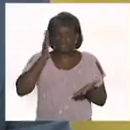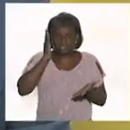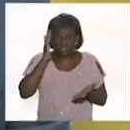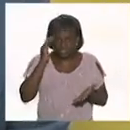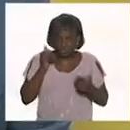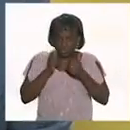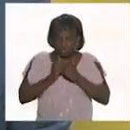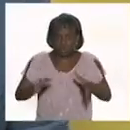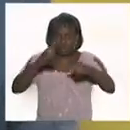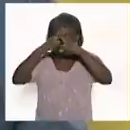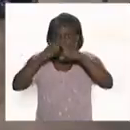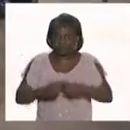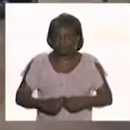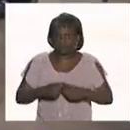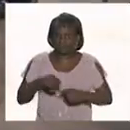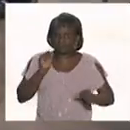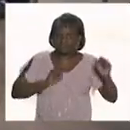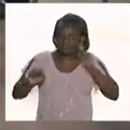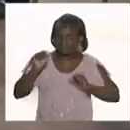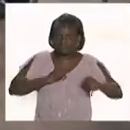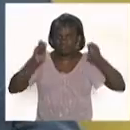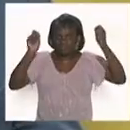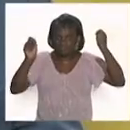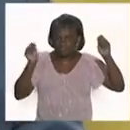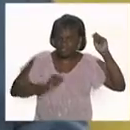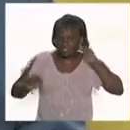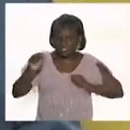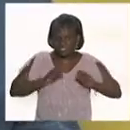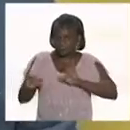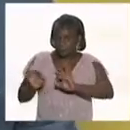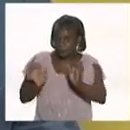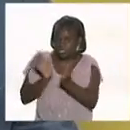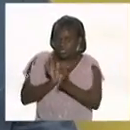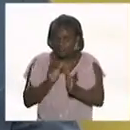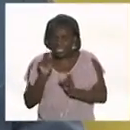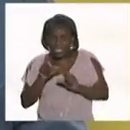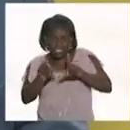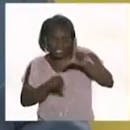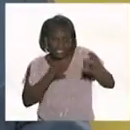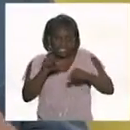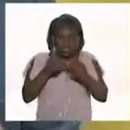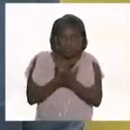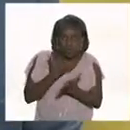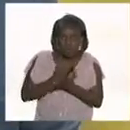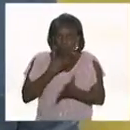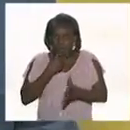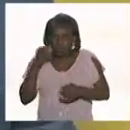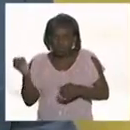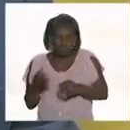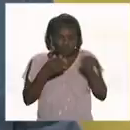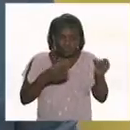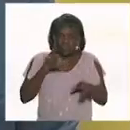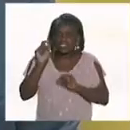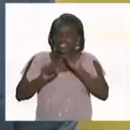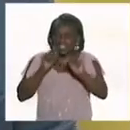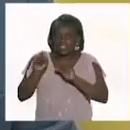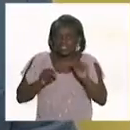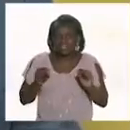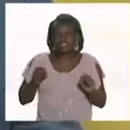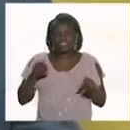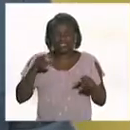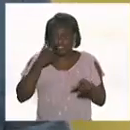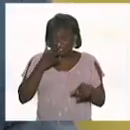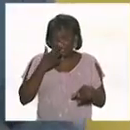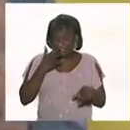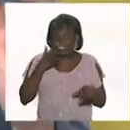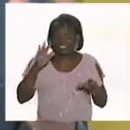Marca. Tem uma Começou ansiedade, o campeonato. Tem uma ansiedade dos torcedores com os times que estão sendo montados, com as contratações que os clubes fizeram para a nova temporada.